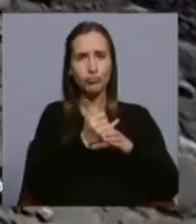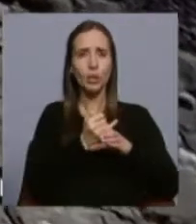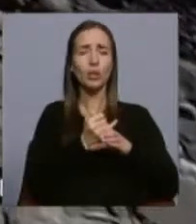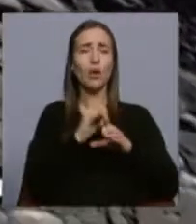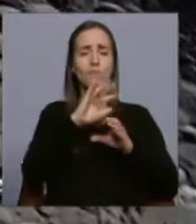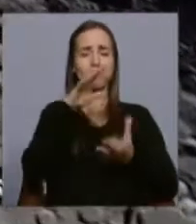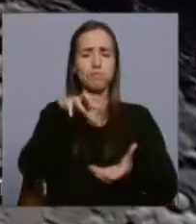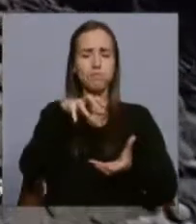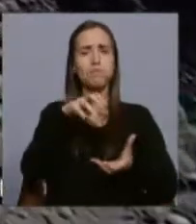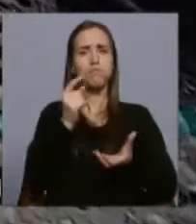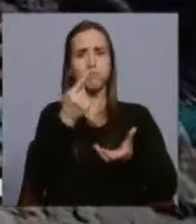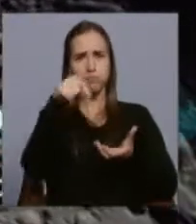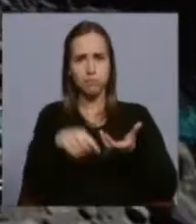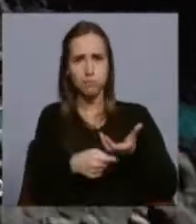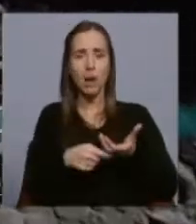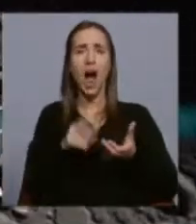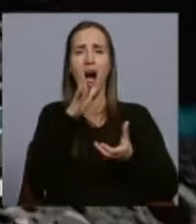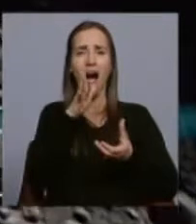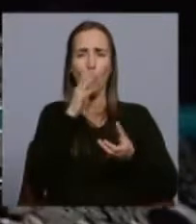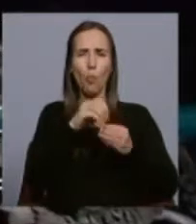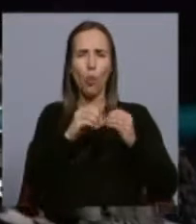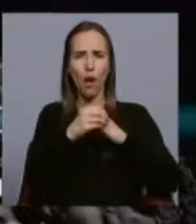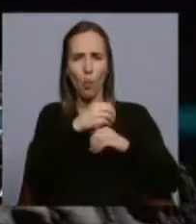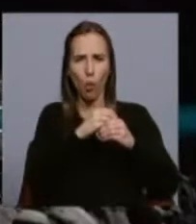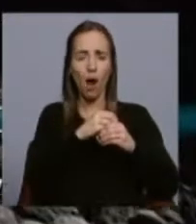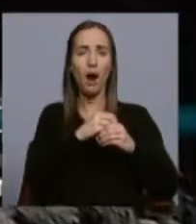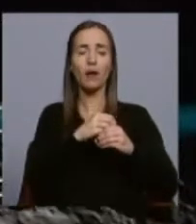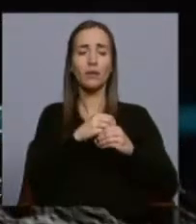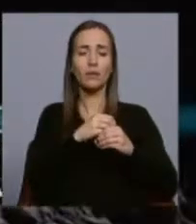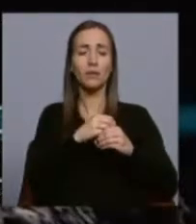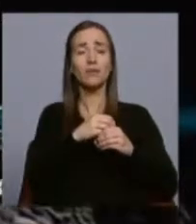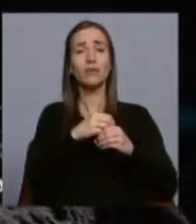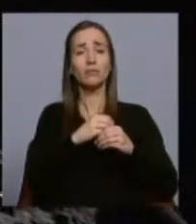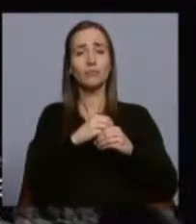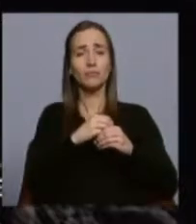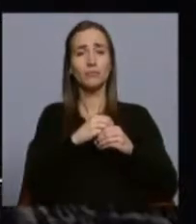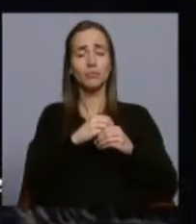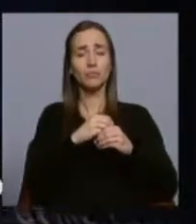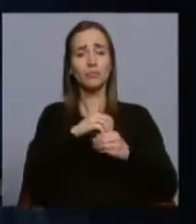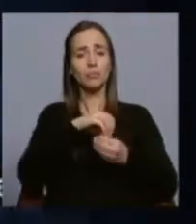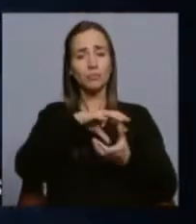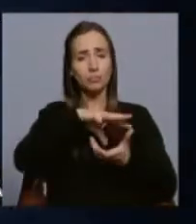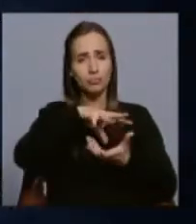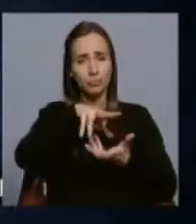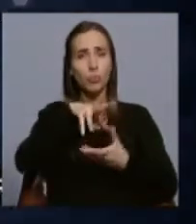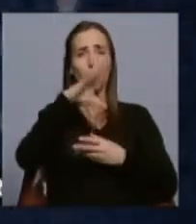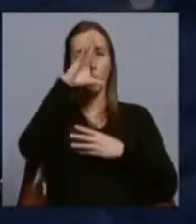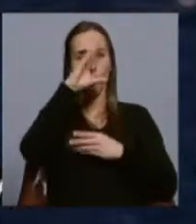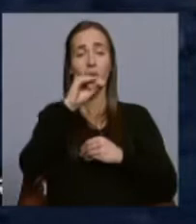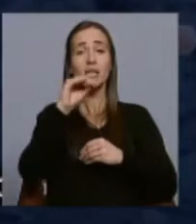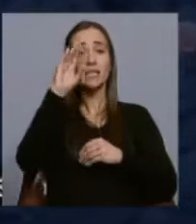Há também muita água e água molecular e hidroxila entre o regolito lunar, entre o pó lunar, e sabemos hoje que o vento